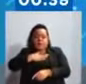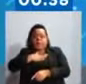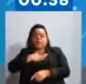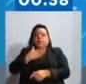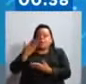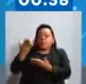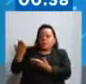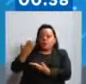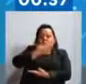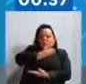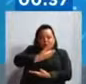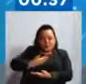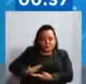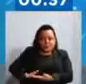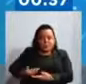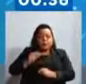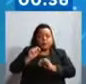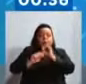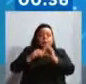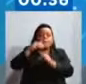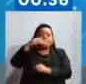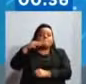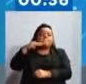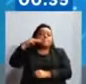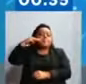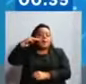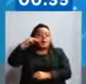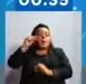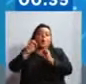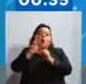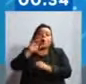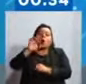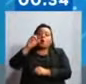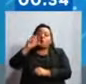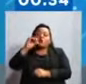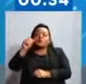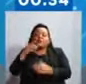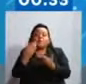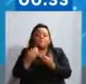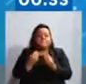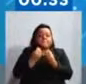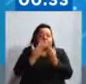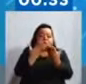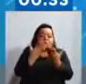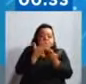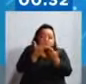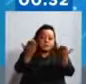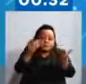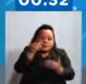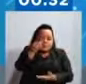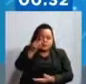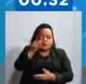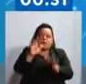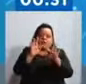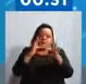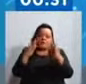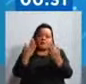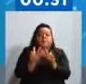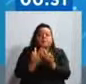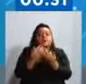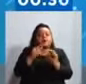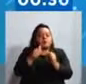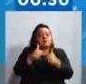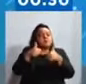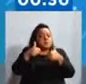Marçocha é simplesmente para beneficiar você, beneficiar a sua família, beneficiar Porto Velho, porque nós vamos ganhar muito